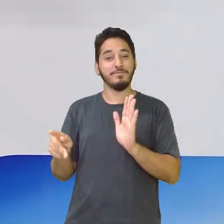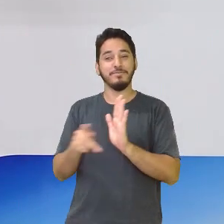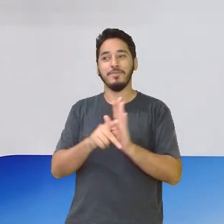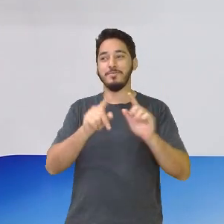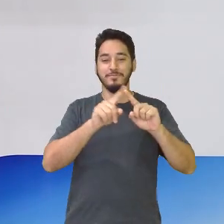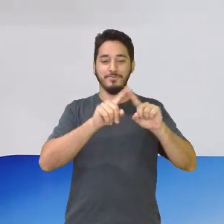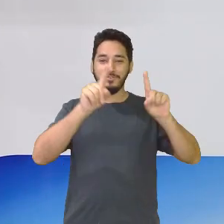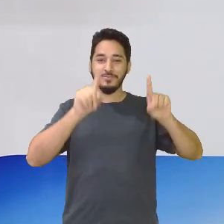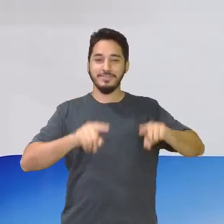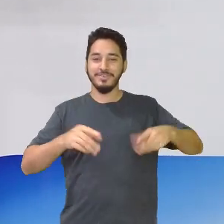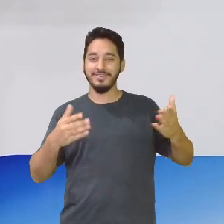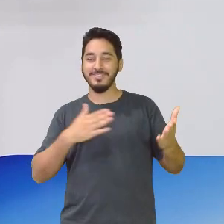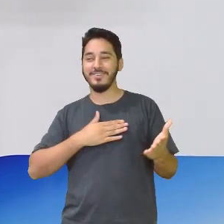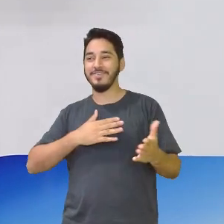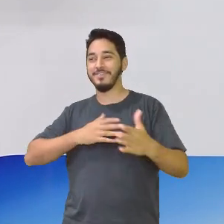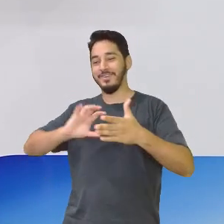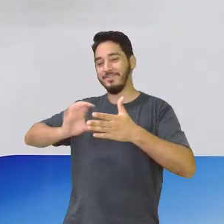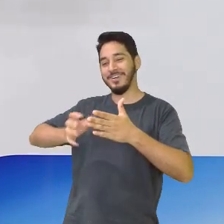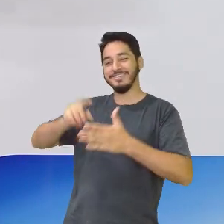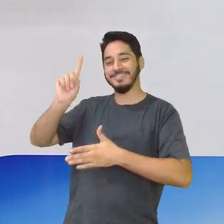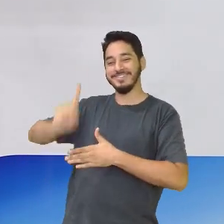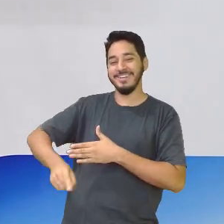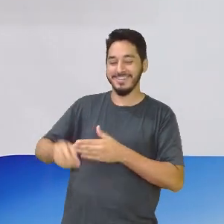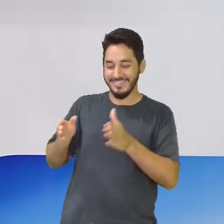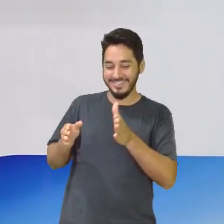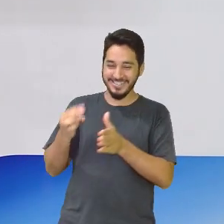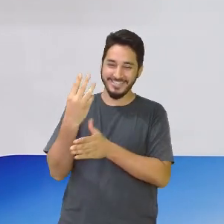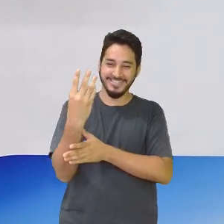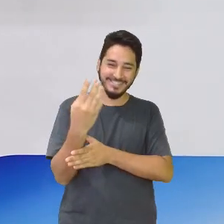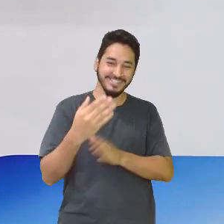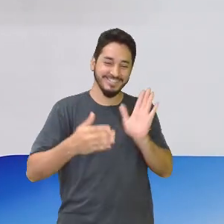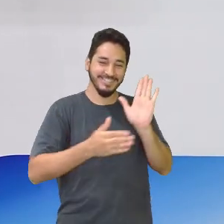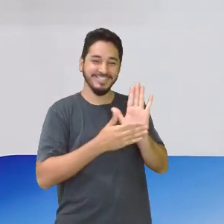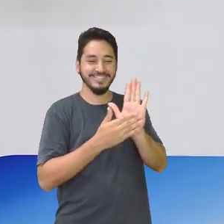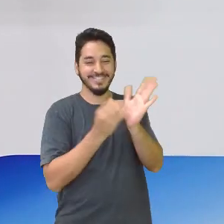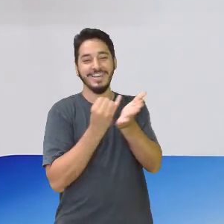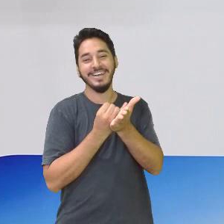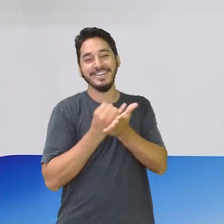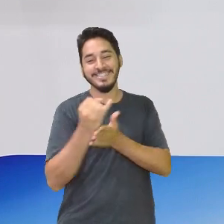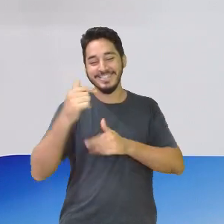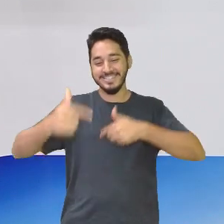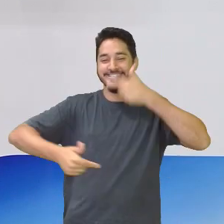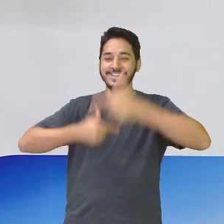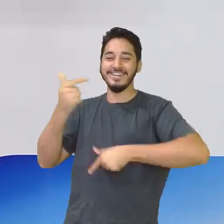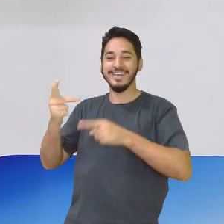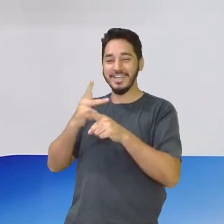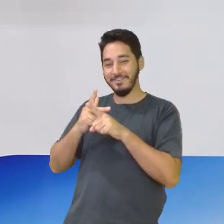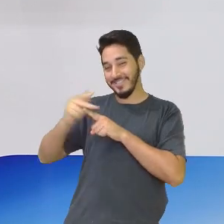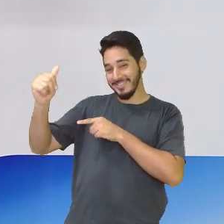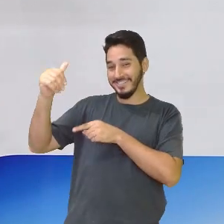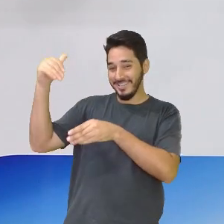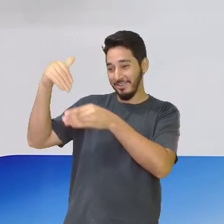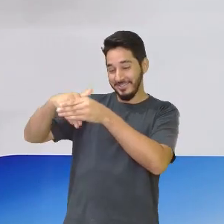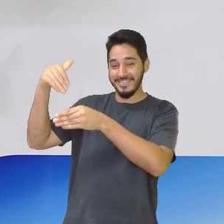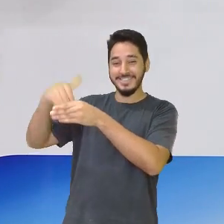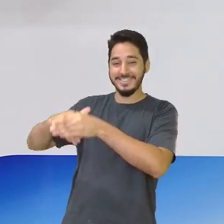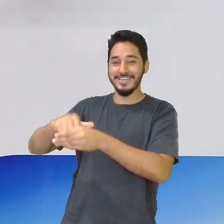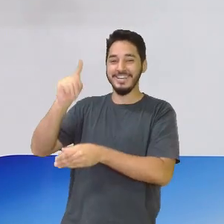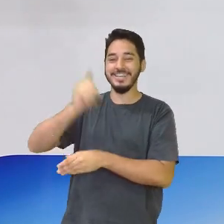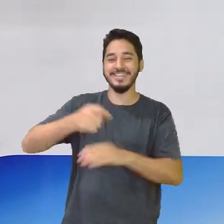projeto, o meu partido é o módulo 3. A minha proposta inicial de trabalho, eu ganhando essa eleição, é